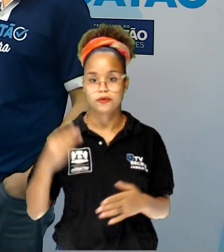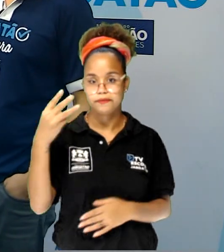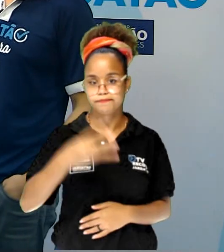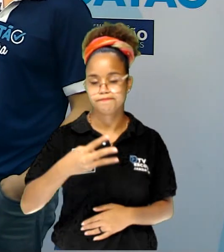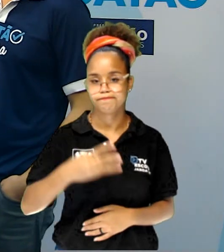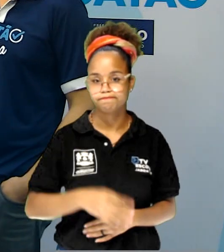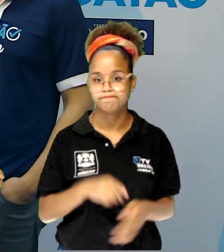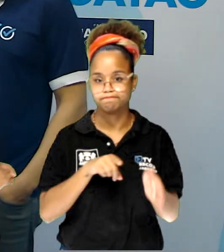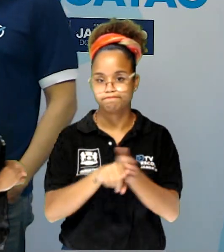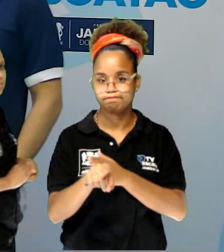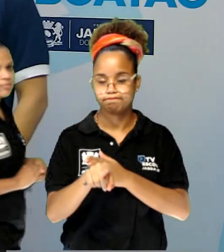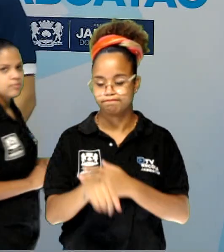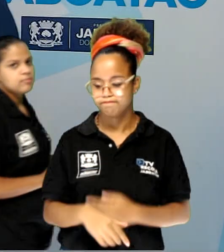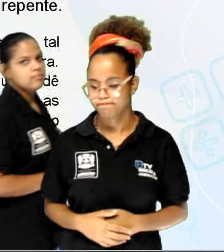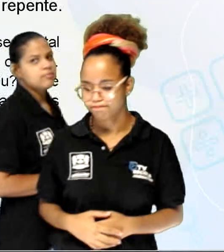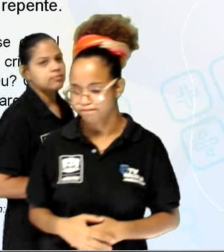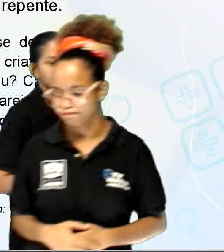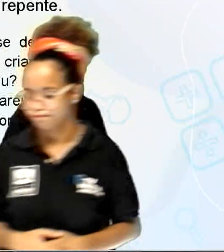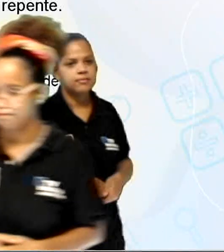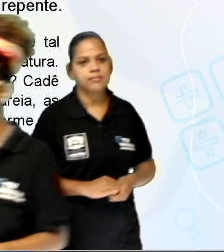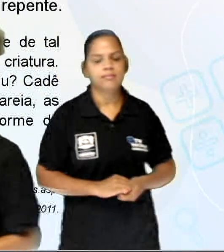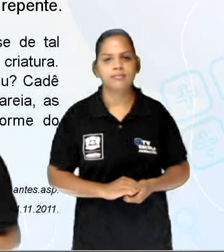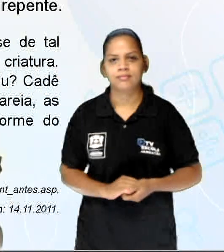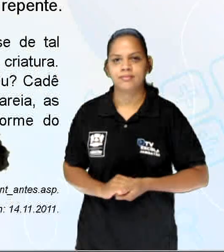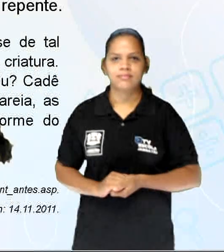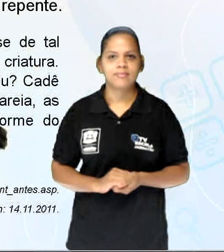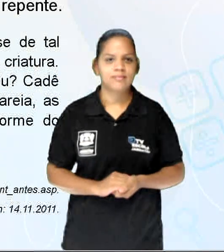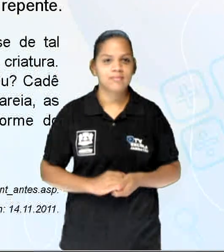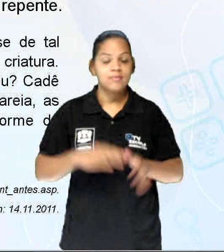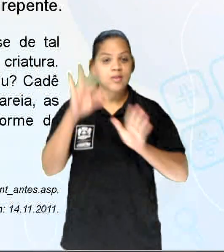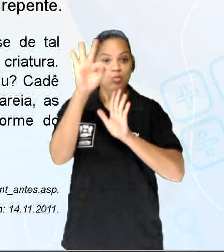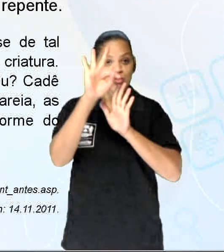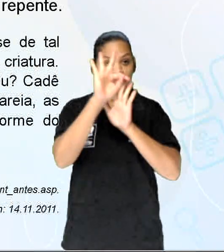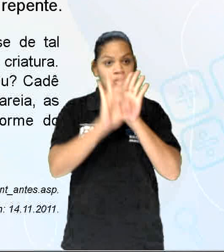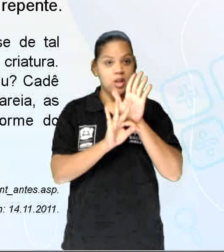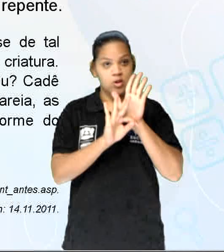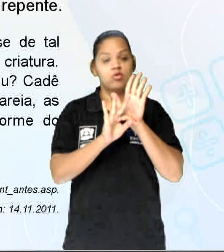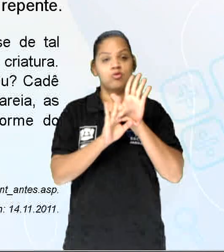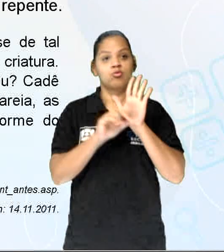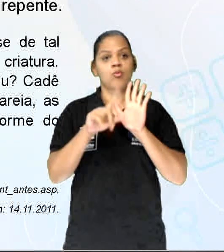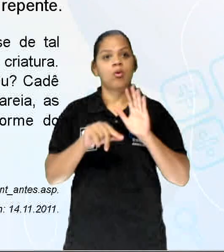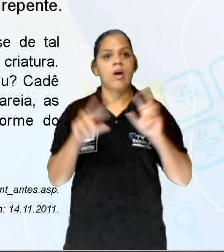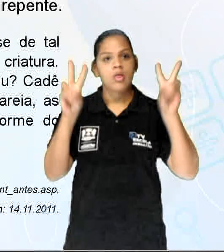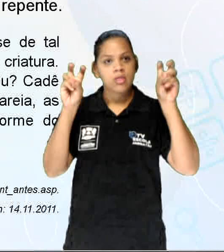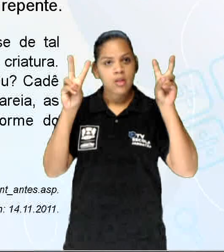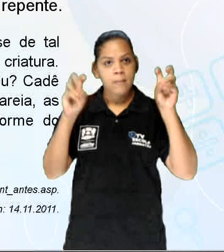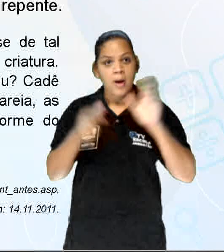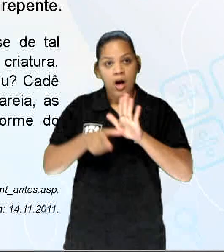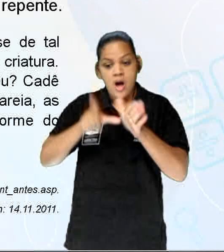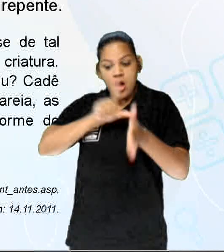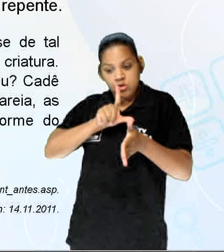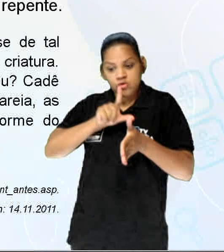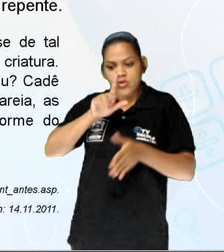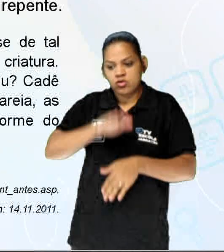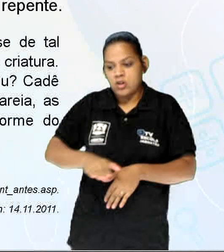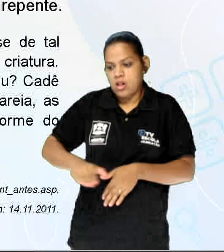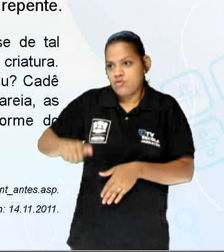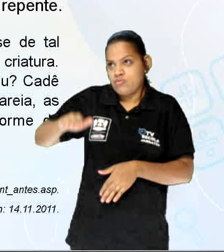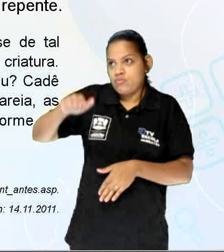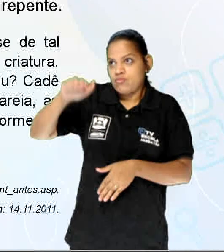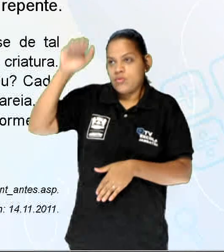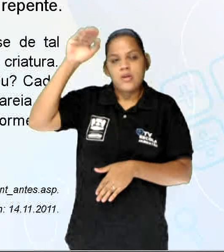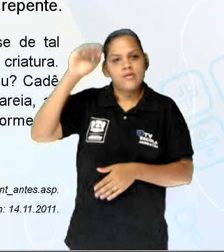3? Acompanhe aí comigo. O texto agora chama-se Antes que elas cresçam. Vou ler esse texto com